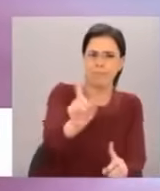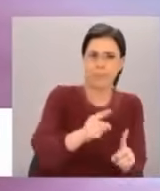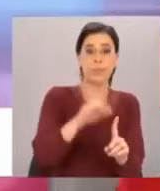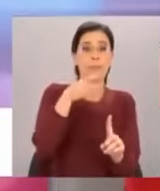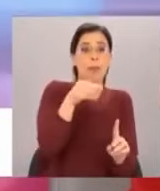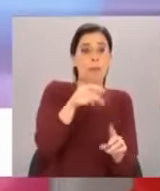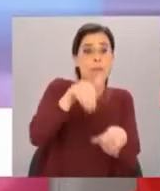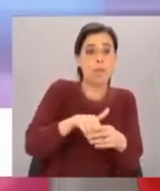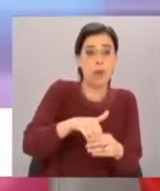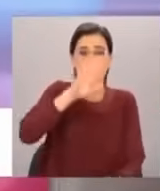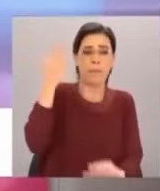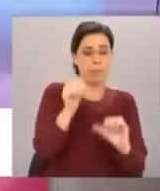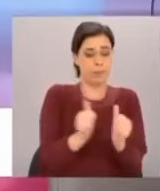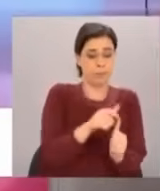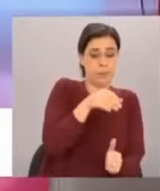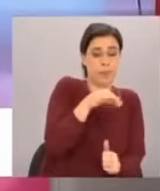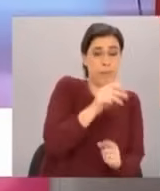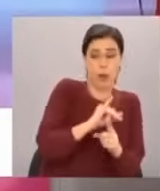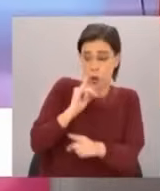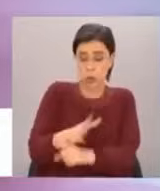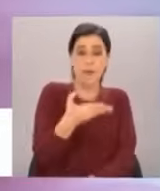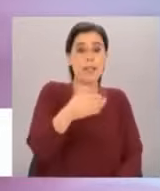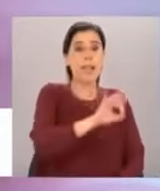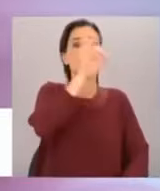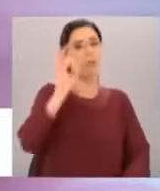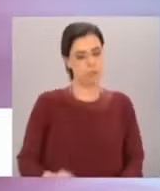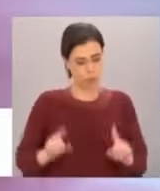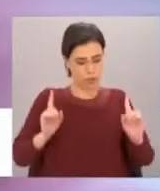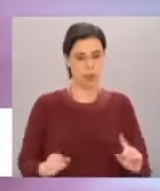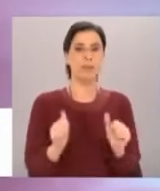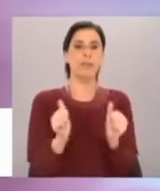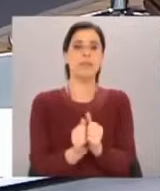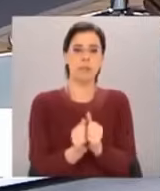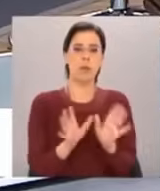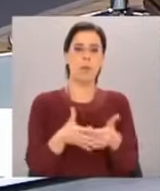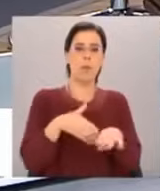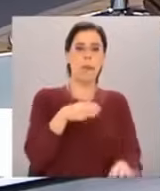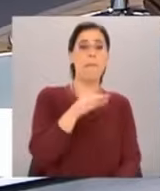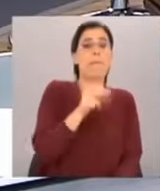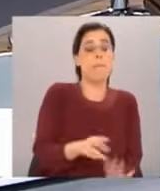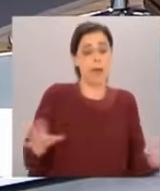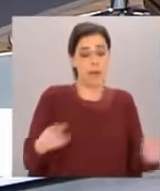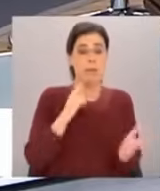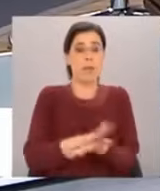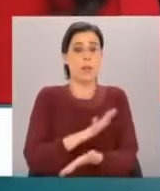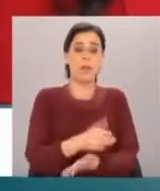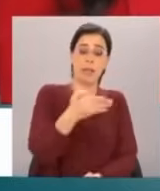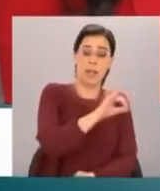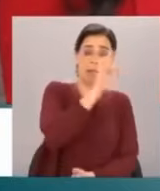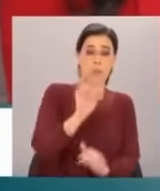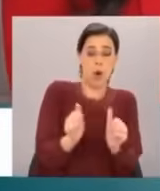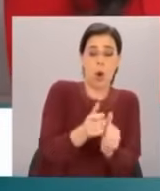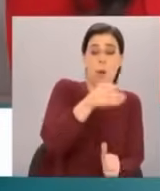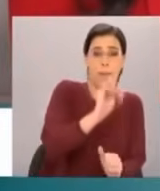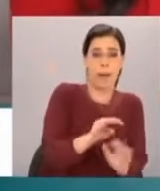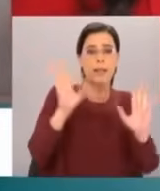foi o pano que mais pessoal lá do pés não foi no outro partido incidente a pressão dos ca a companhia do grupo parlamentar do padre foi buscar as notícias têm de presentes